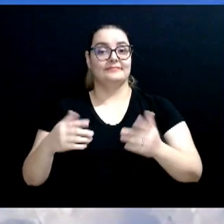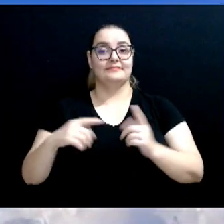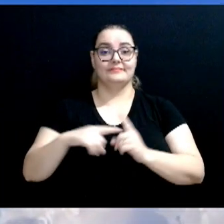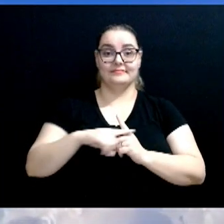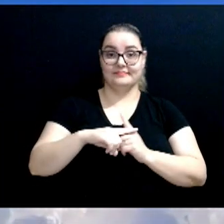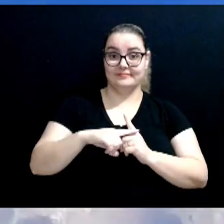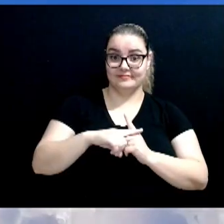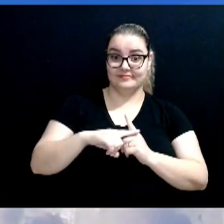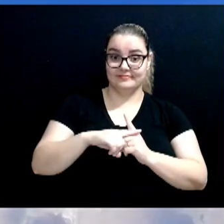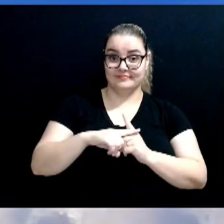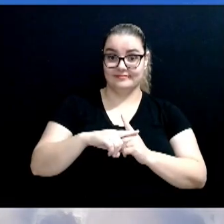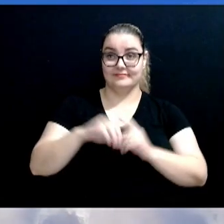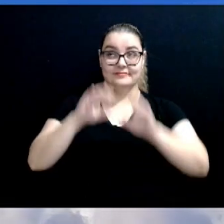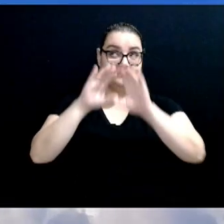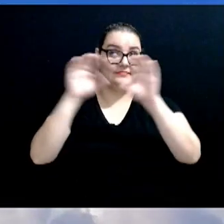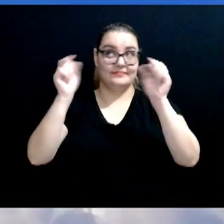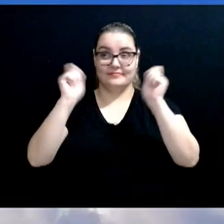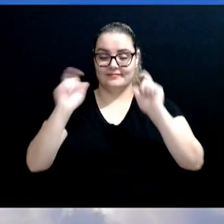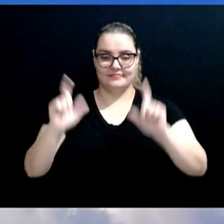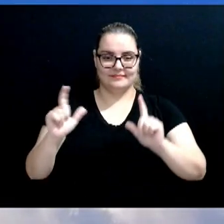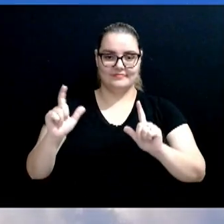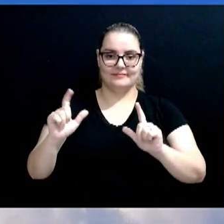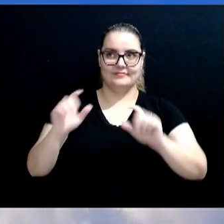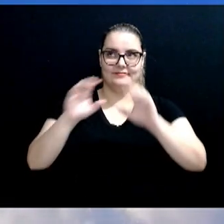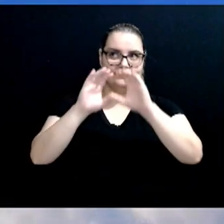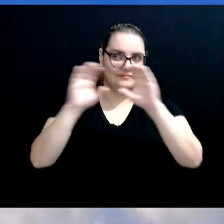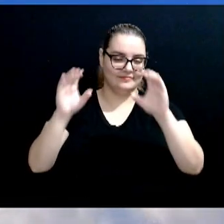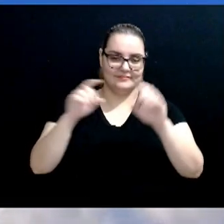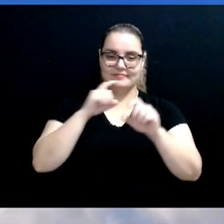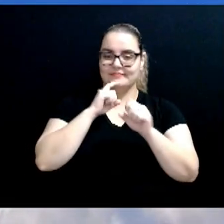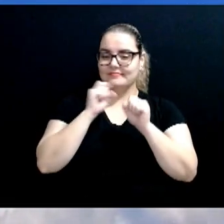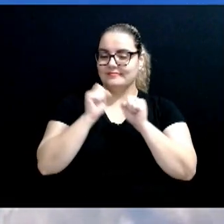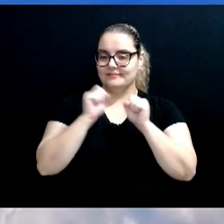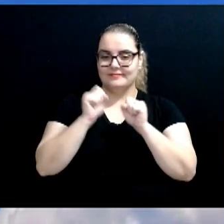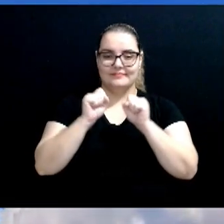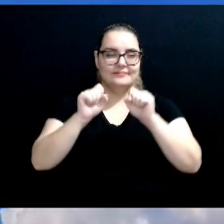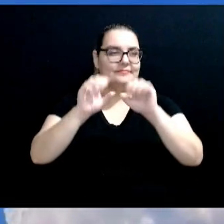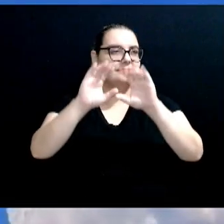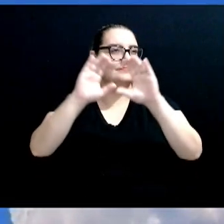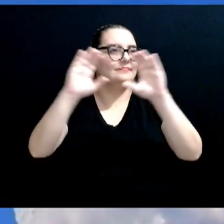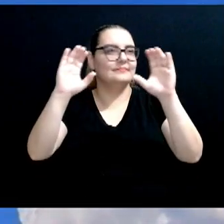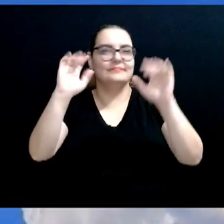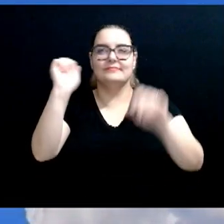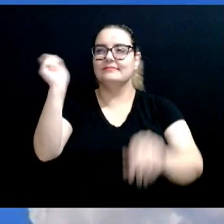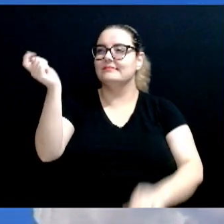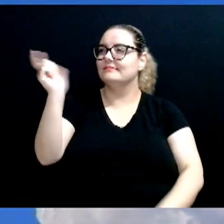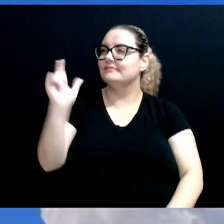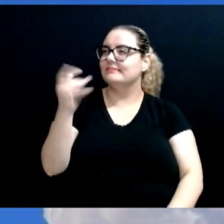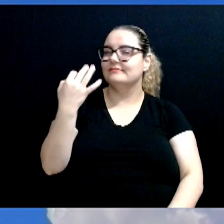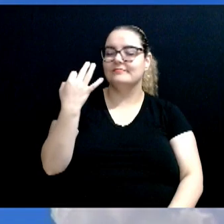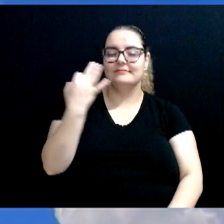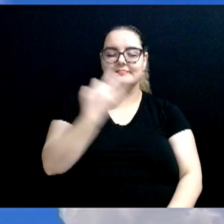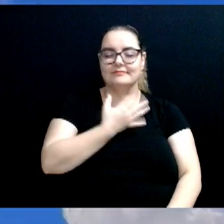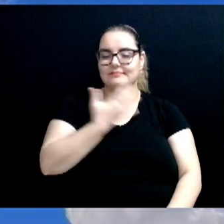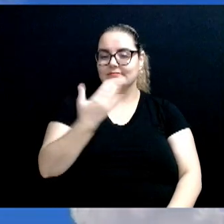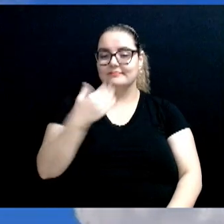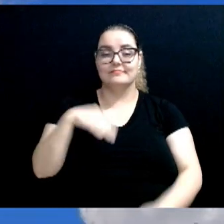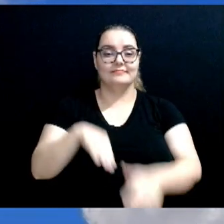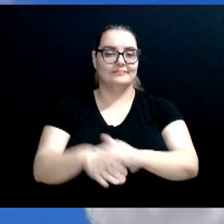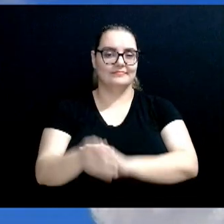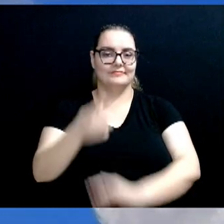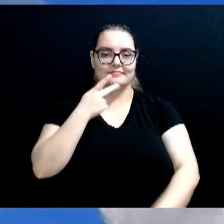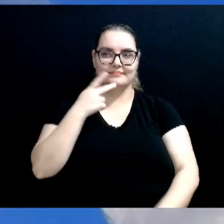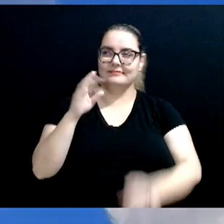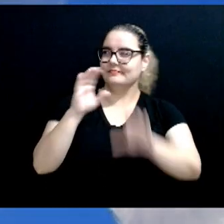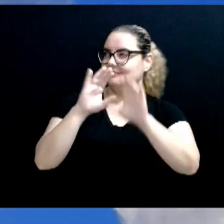azul. Eu adoro o céu do inverno. Ele tem um azul magnífico, né? Então, eu costumo falar que é céu azul de